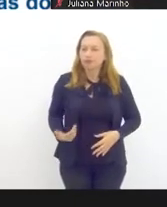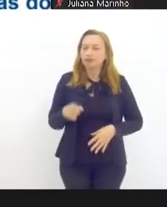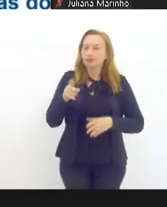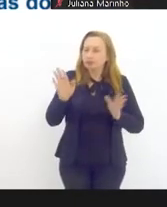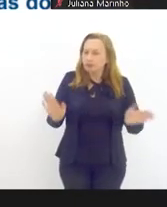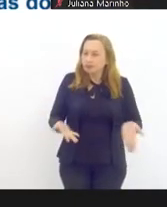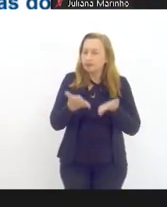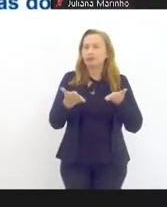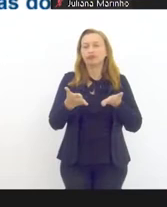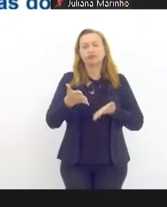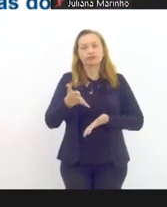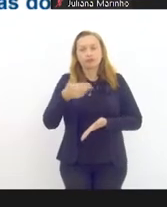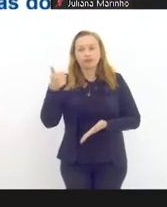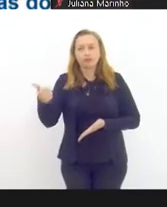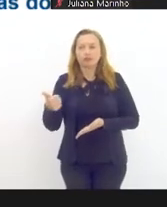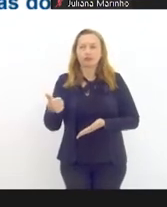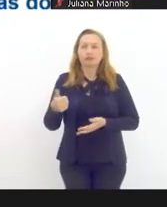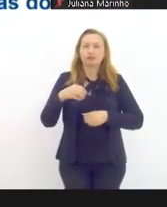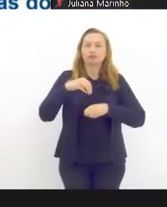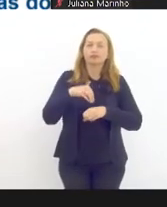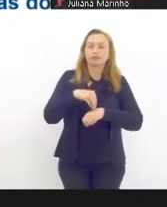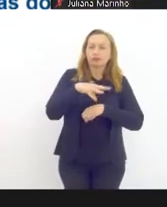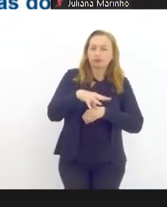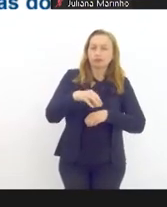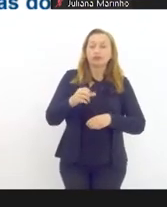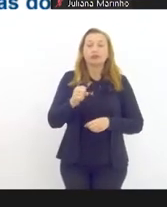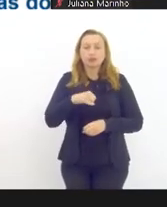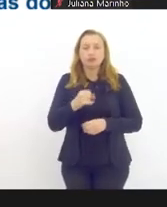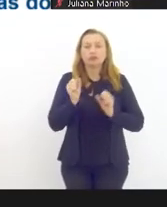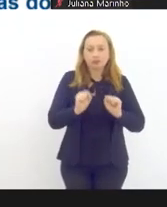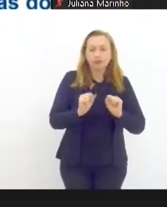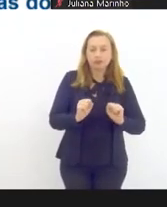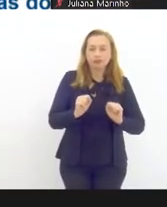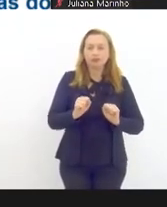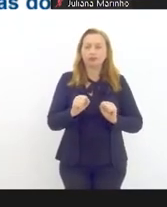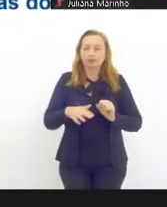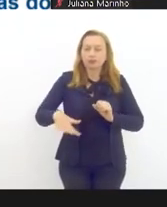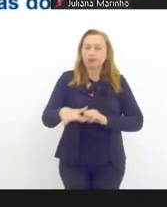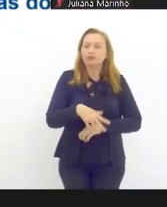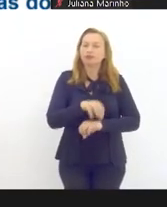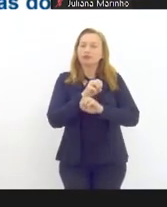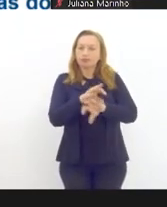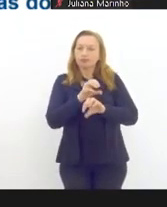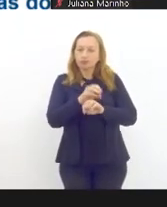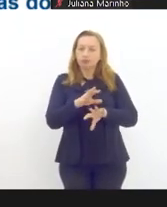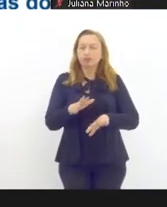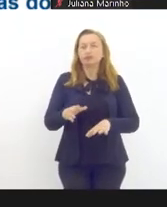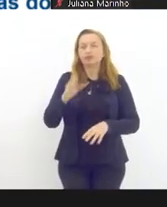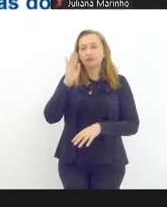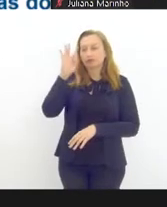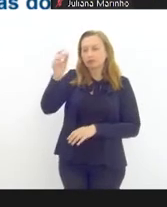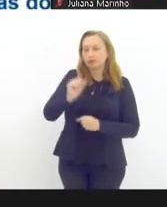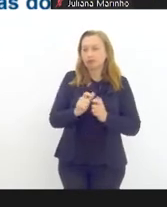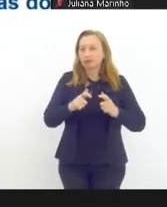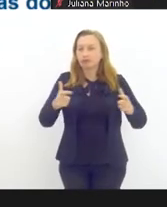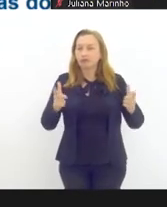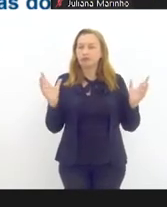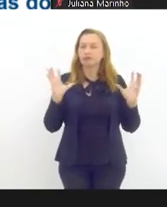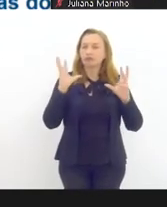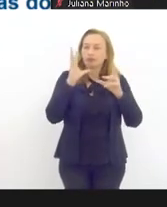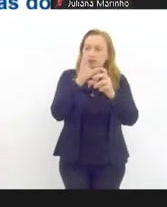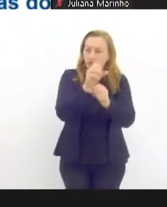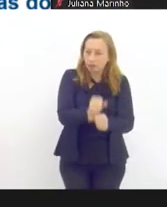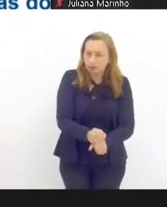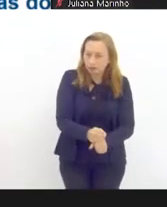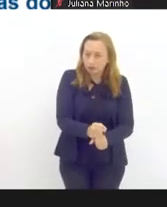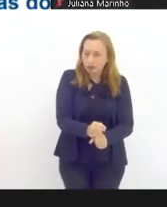incentiva a melhoria dos indicadores. E se a gente puder fazer isso com a educação, esse aqui seria o grande sonho. Então, resumindo aqui,